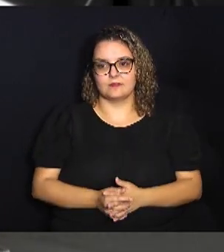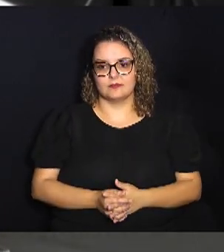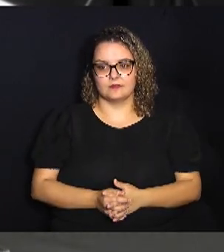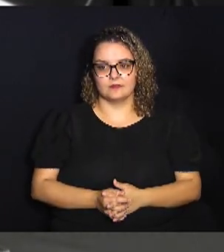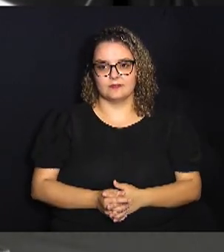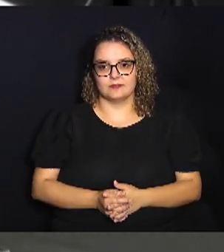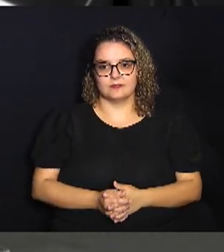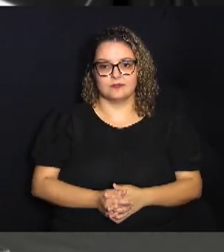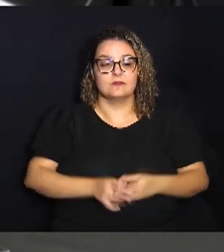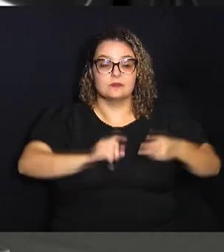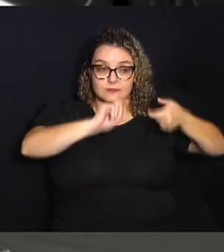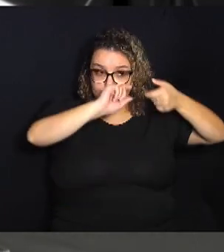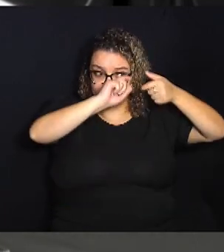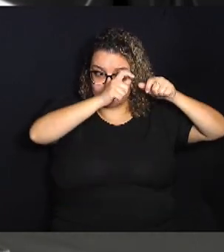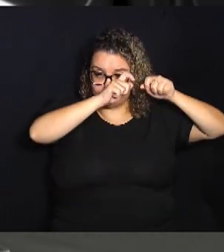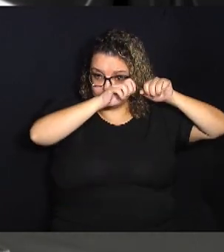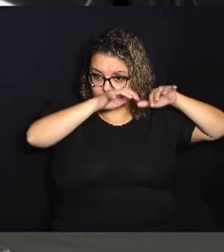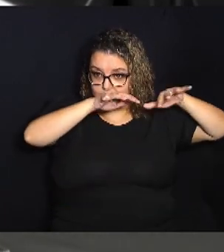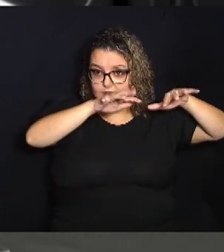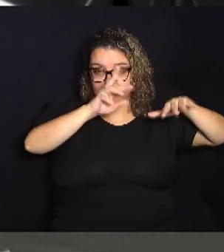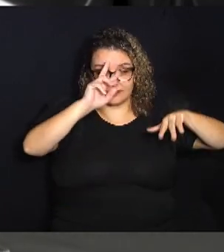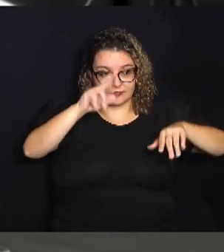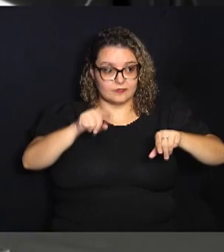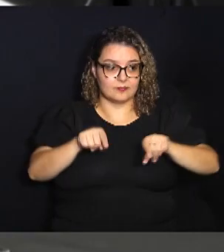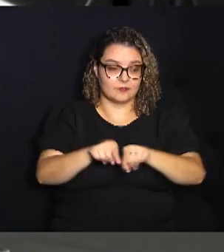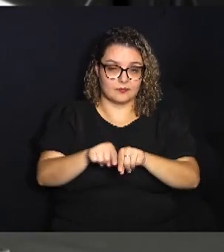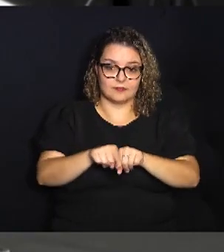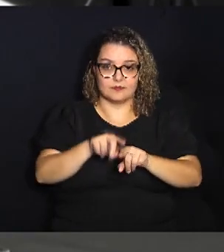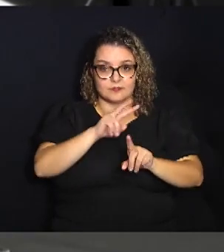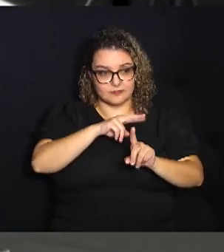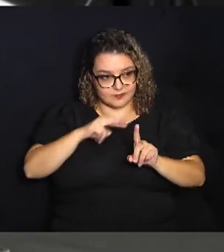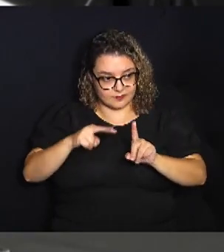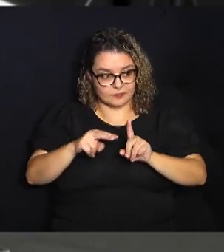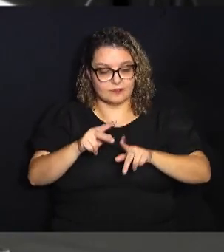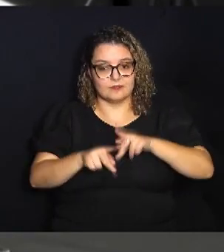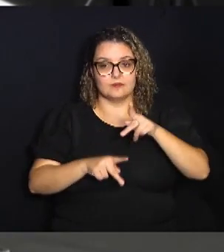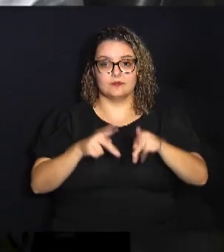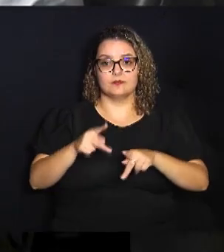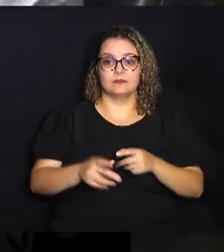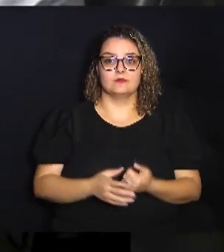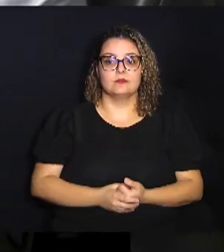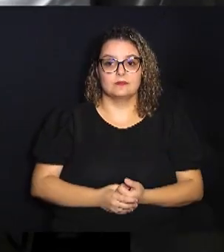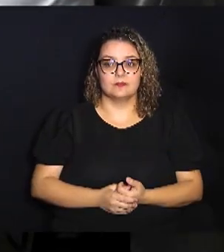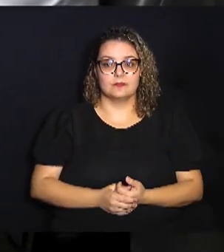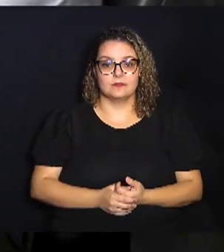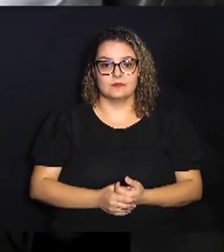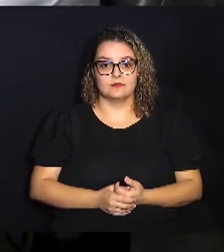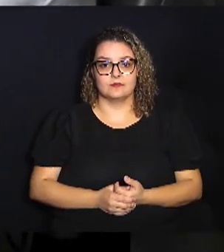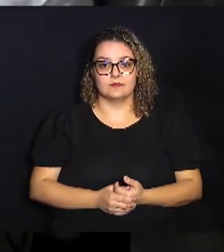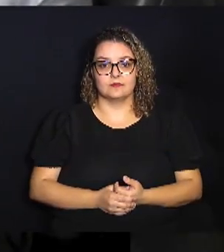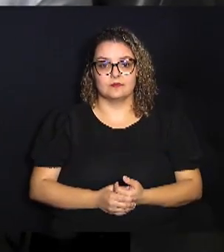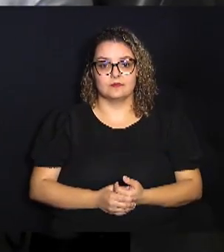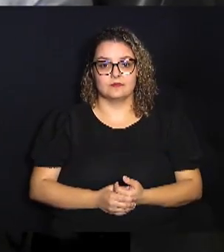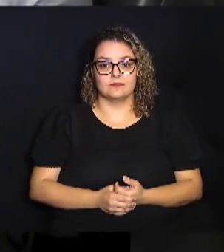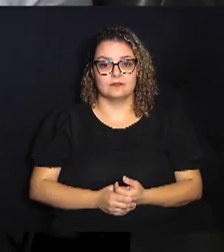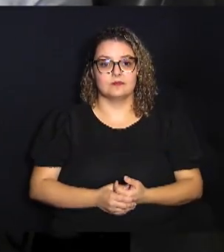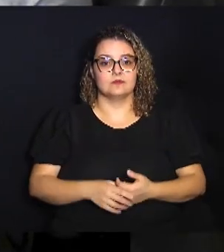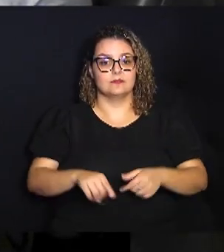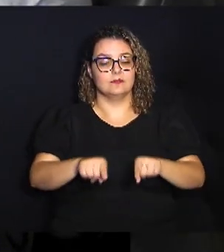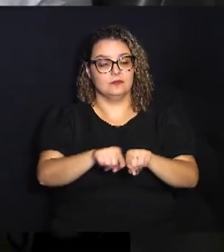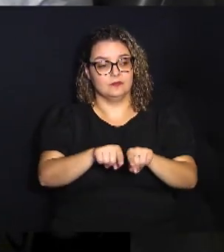do espectro autista, que o senhor também tem esse olhar para esse público. Temos, inclusive, um